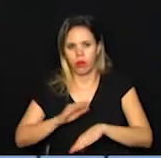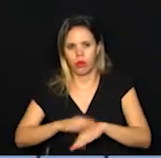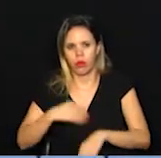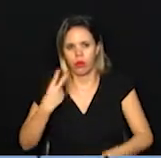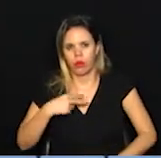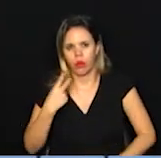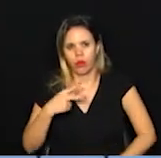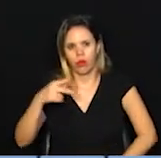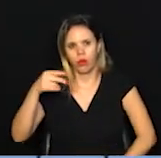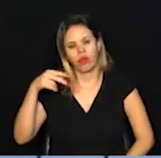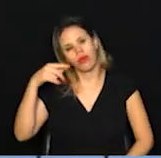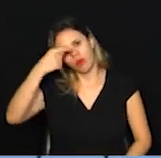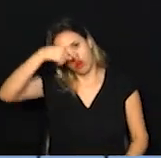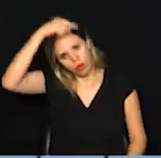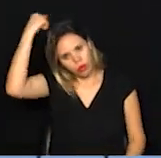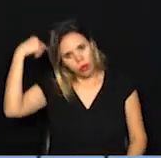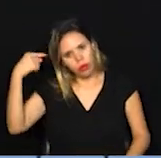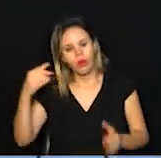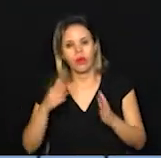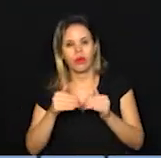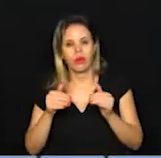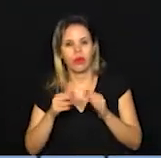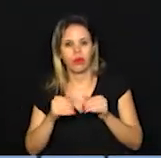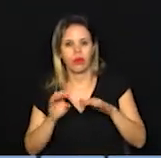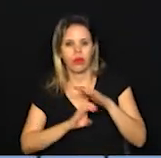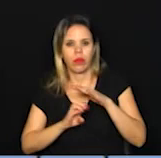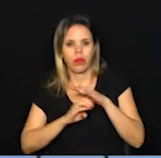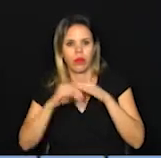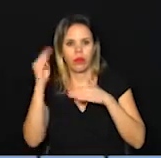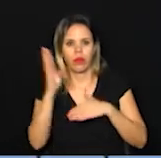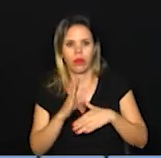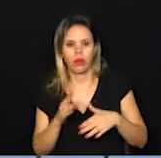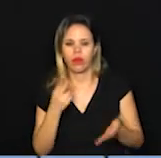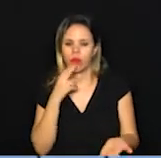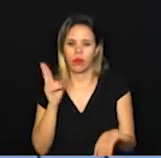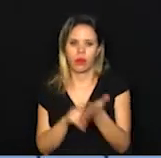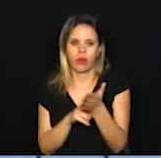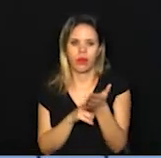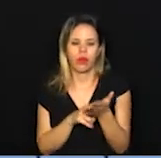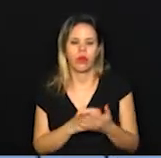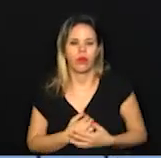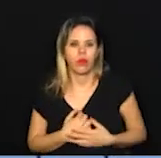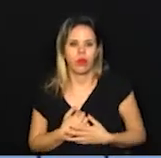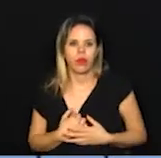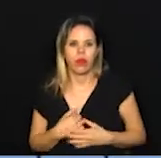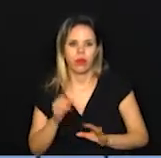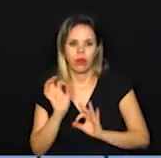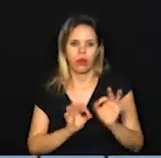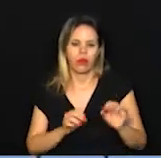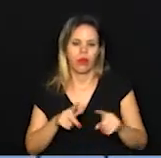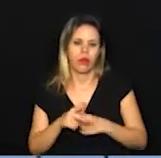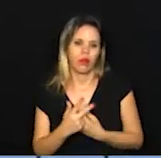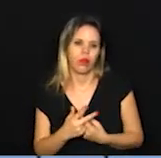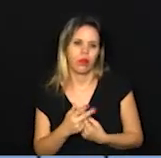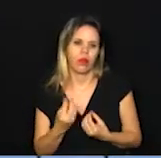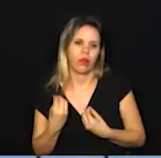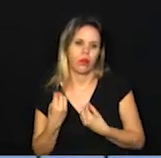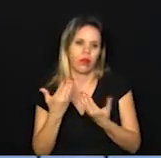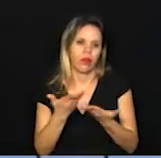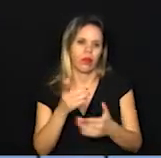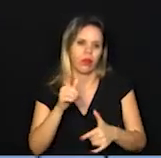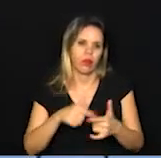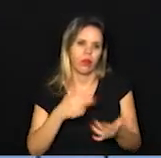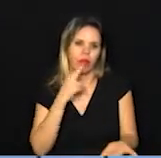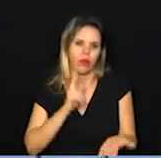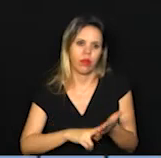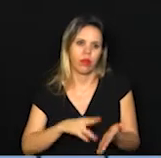vereador Paulo Gaspar, que apela para a empresa brasileira de Correios e Telégrafos para regularizar a entrega de